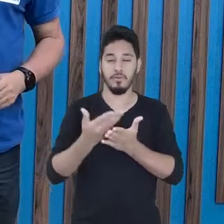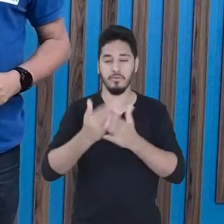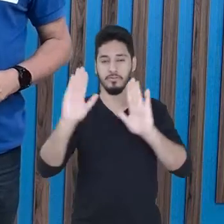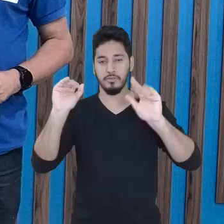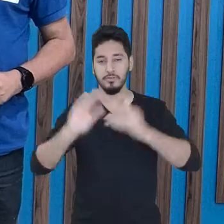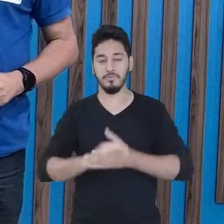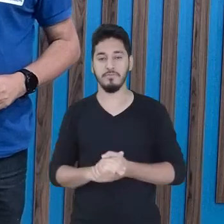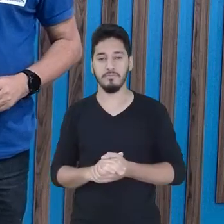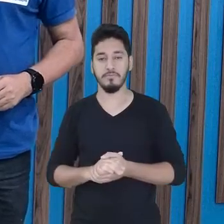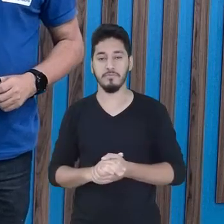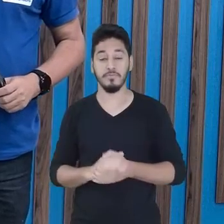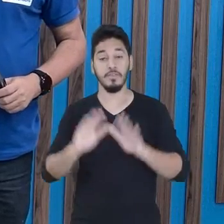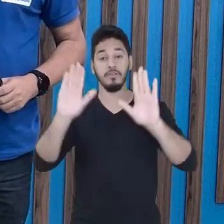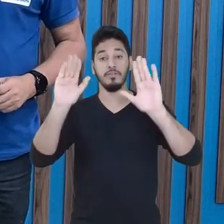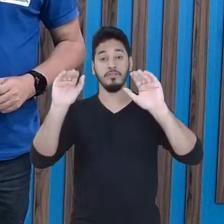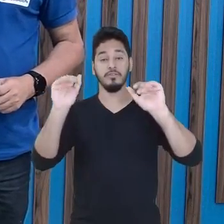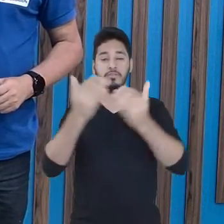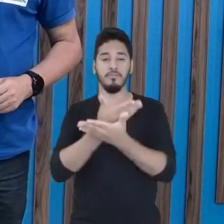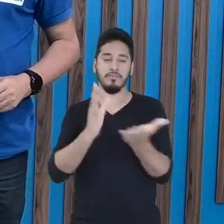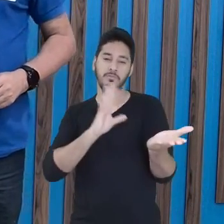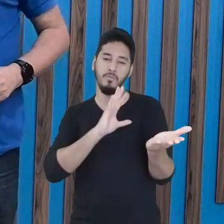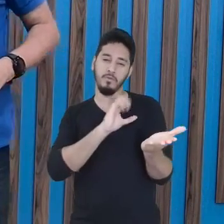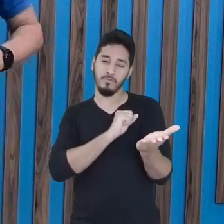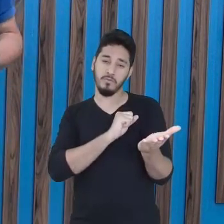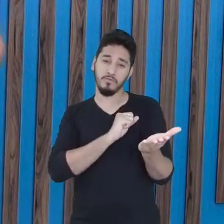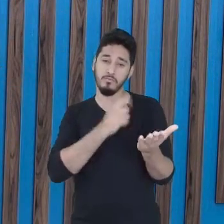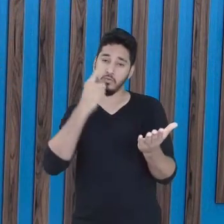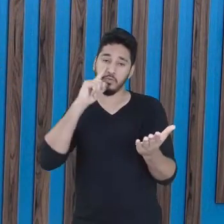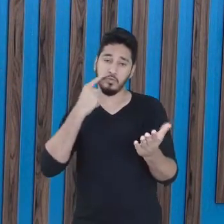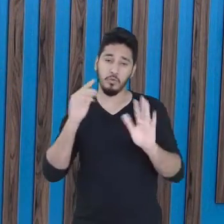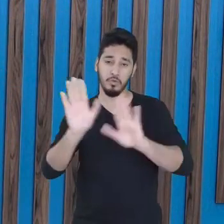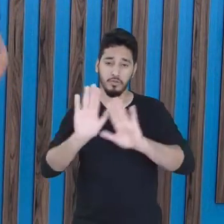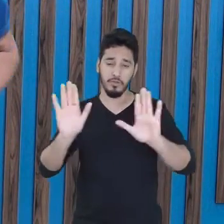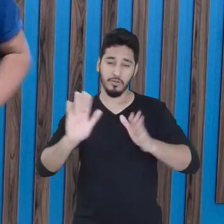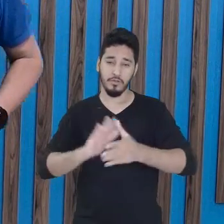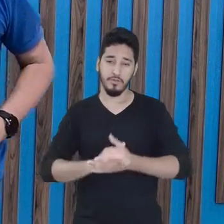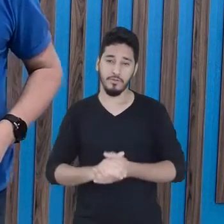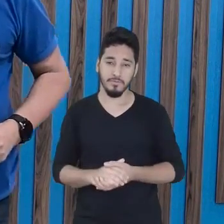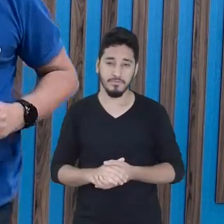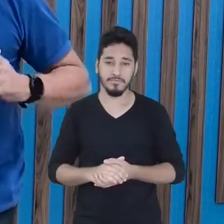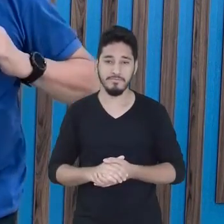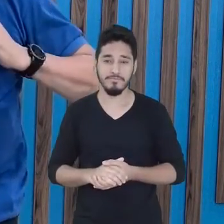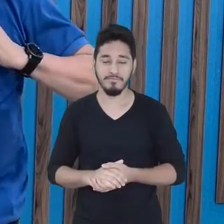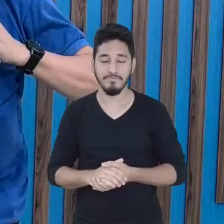Tchau, tchau. Tchau, meu amor, tchau. Não chore assim, meu bem, pois se